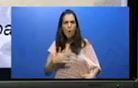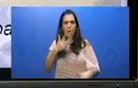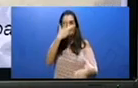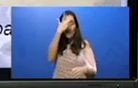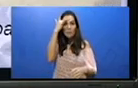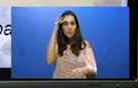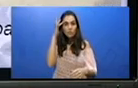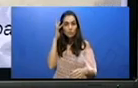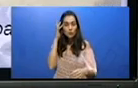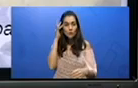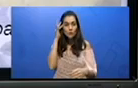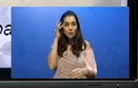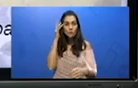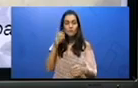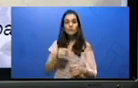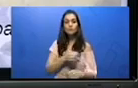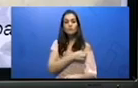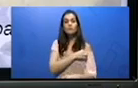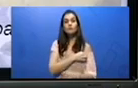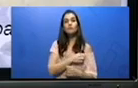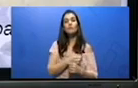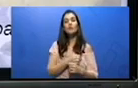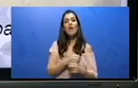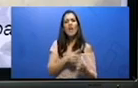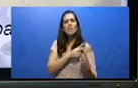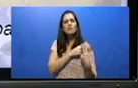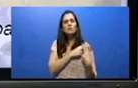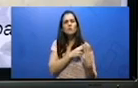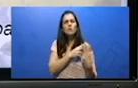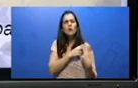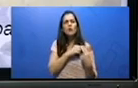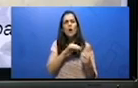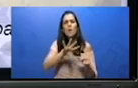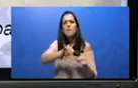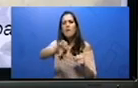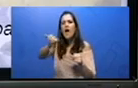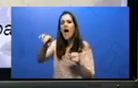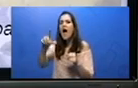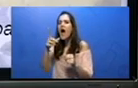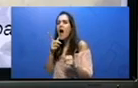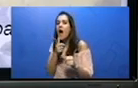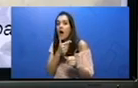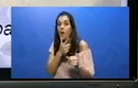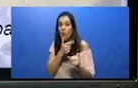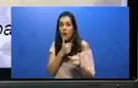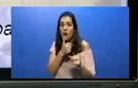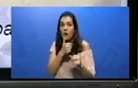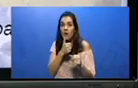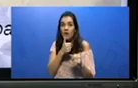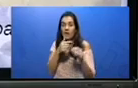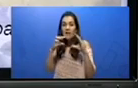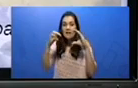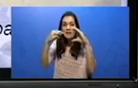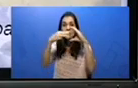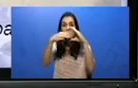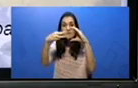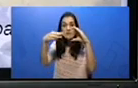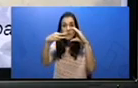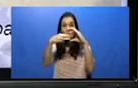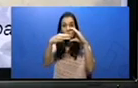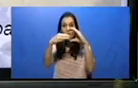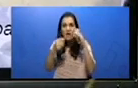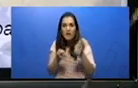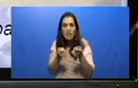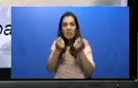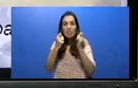O sistema linfático é um sistema que é responsável em pegar o excesso de água presente nas células e devolver para o sistema